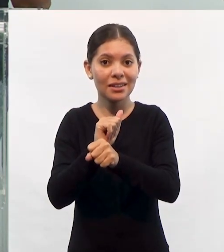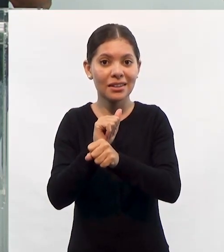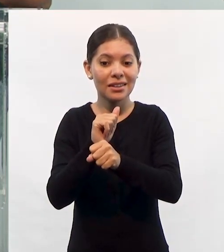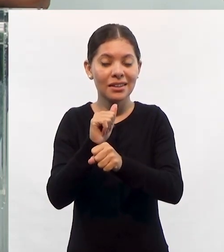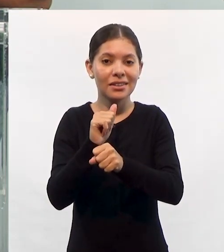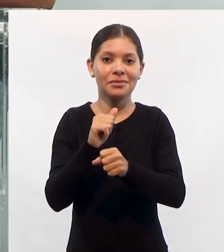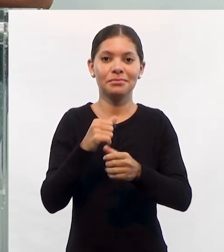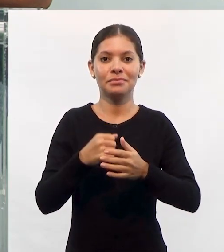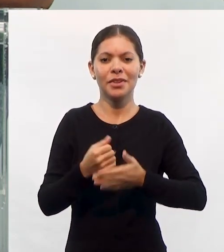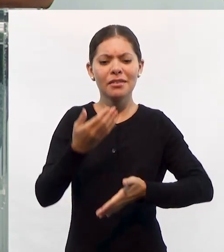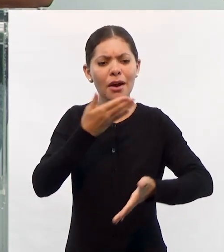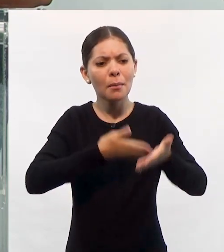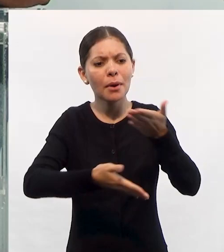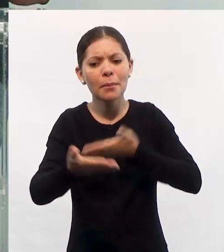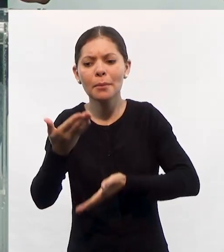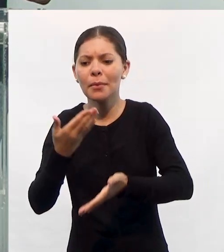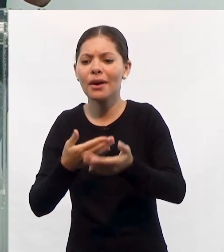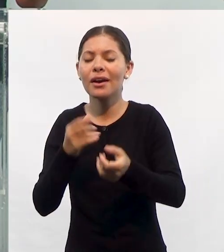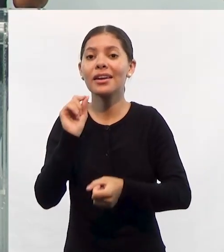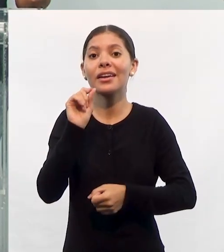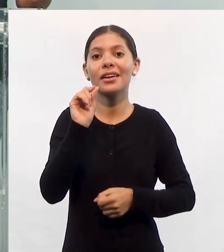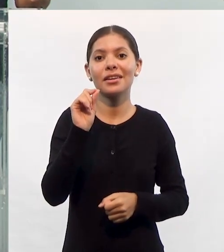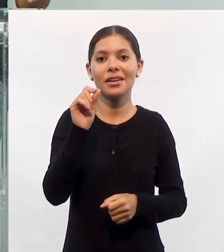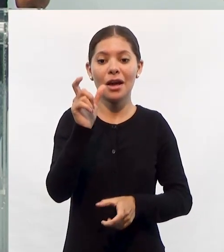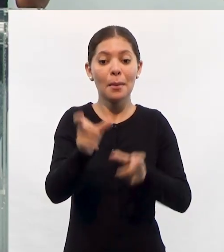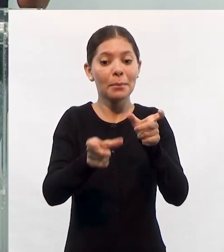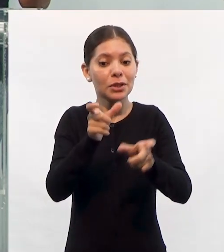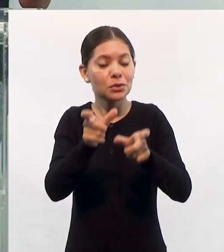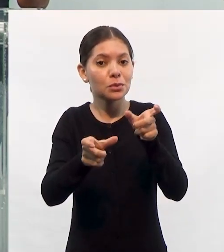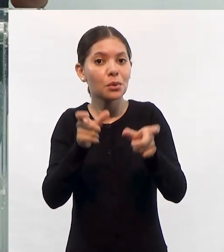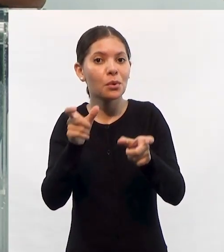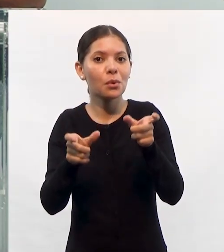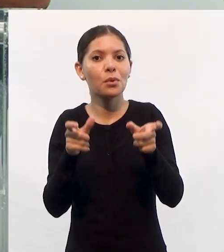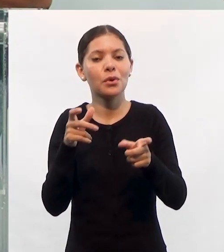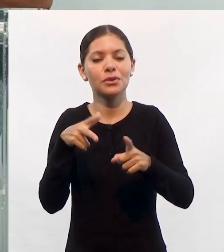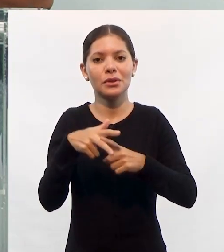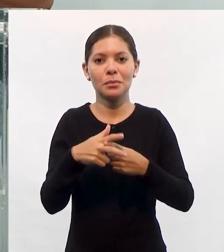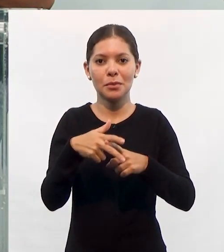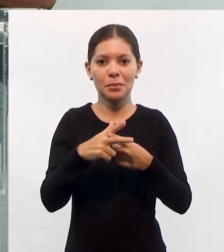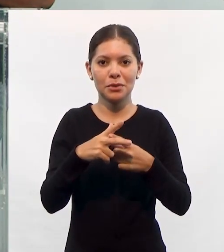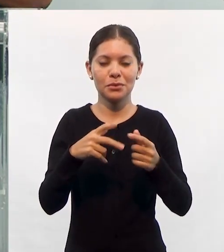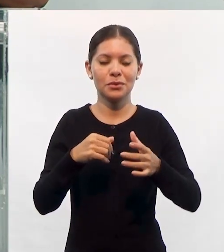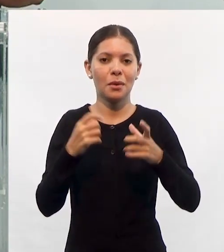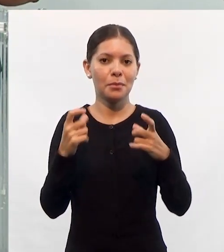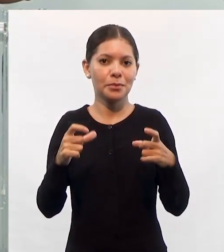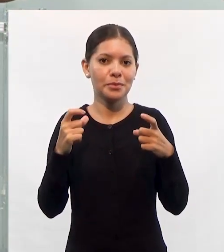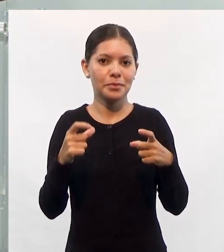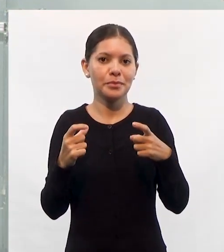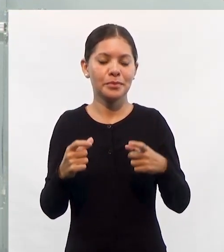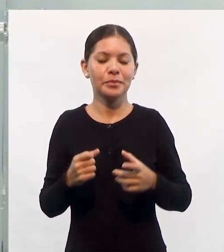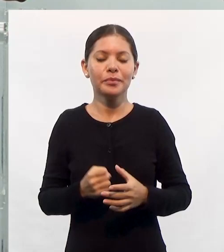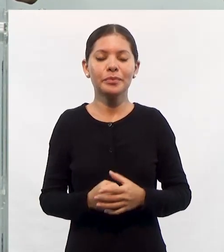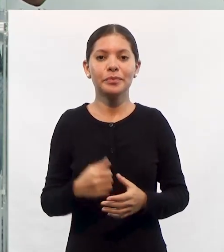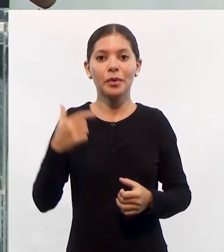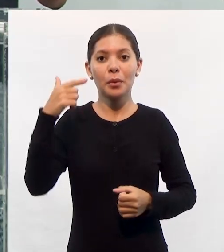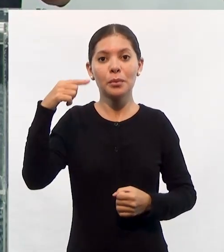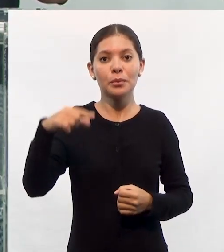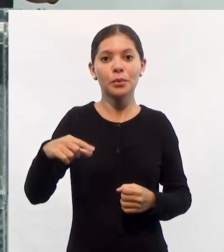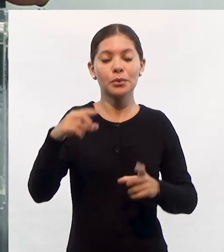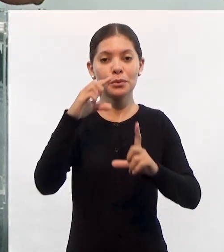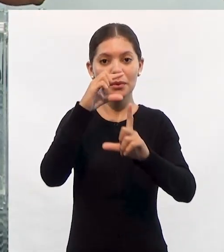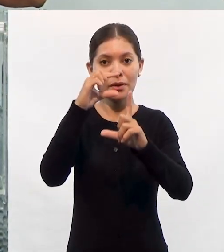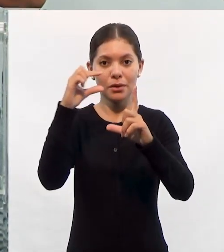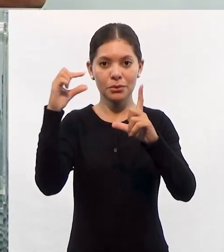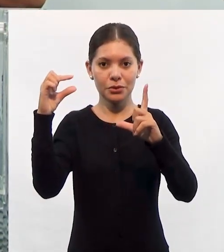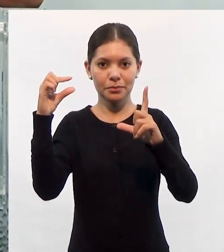em volta da construção vão ser os operários e as máquinas. Isso é um layout posicional. Uma outra forma